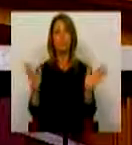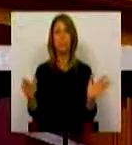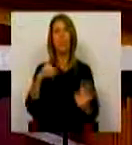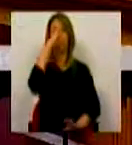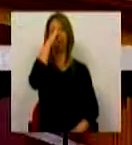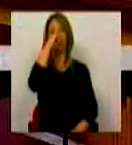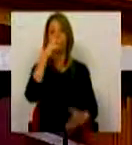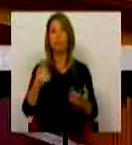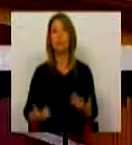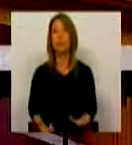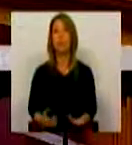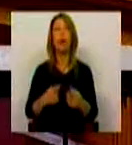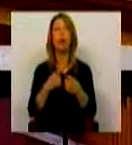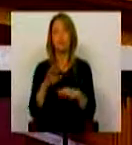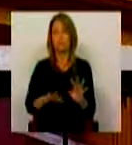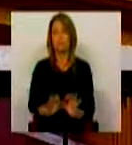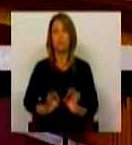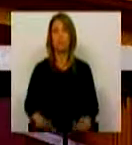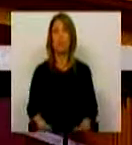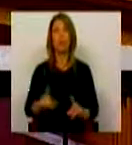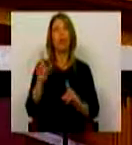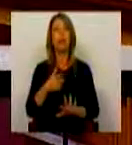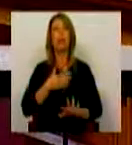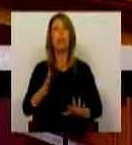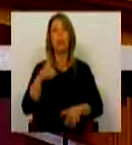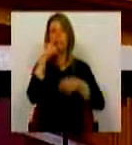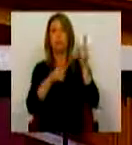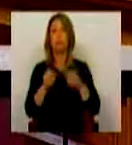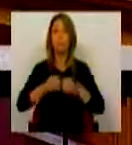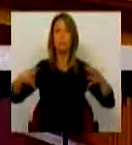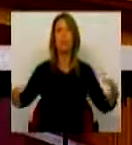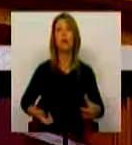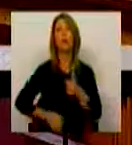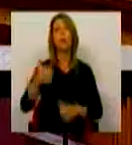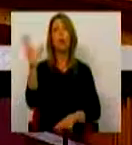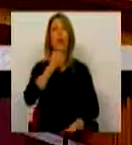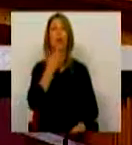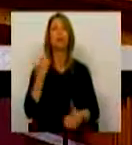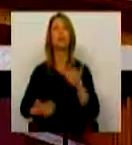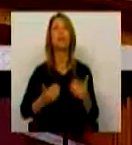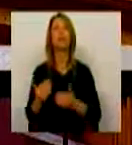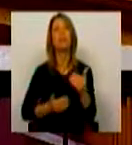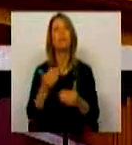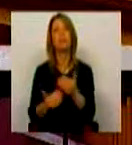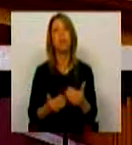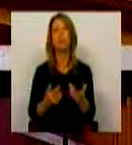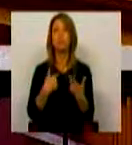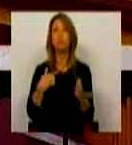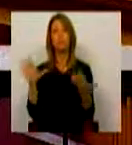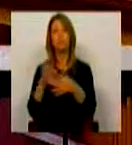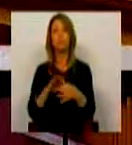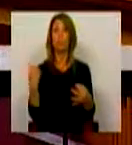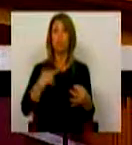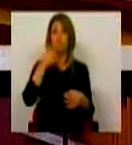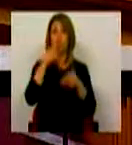como fizemos, é expandir os espaços do cidadão, como fizemos, é sermos melhores e mais eficientes para concluir, a atender os nossos cidadãos,